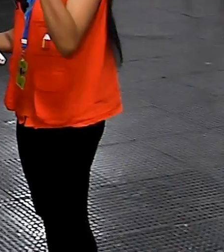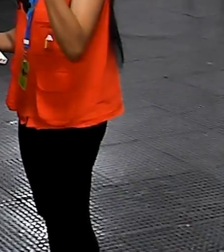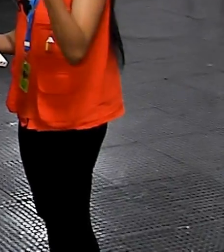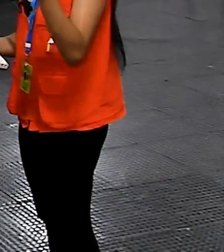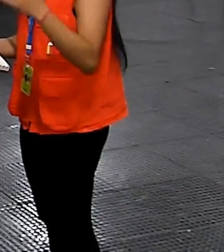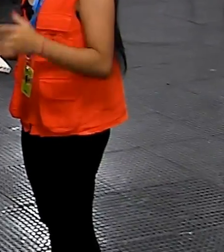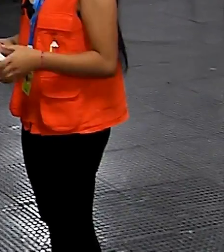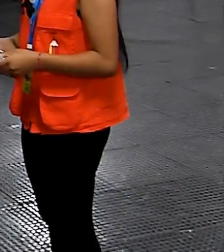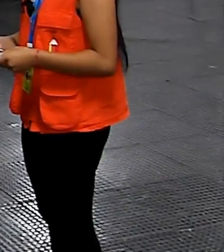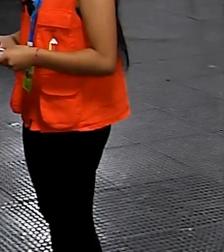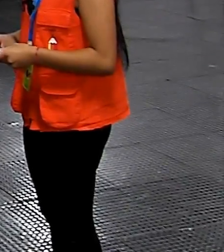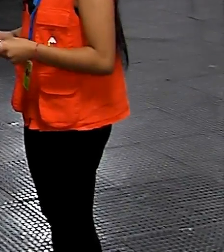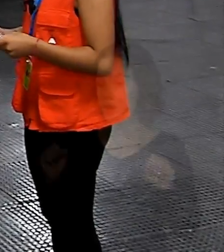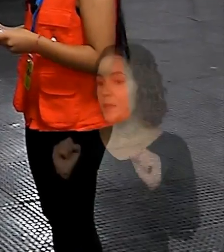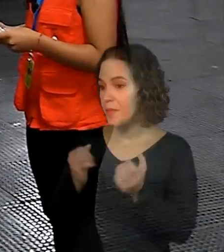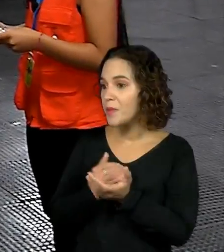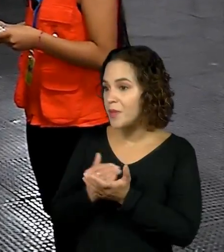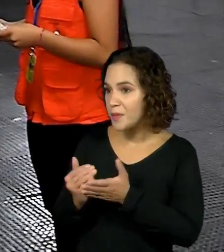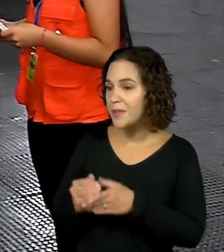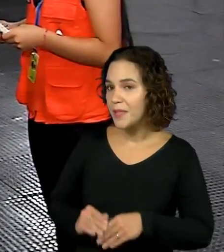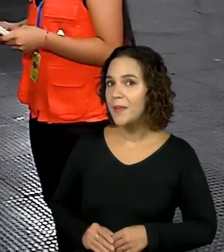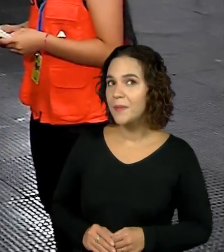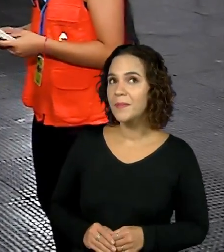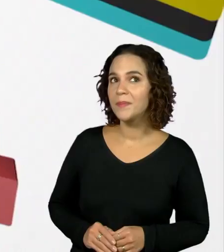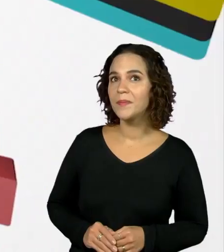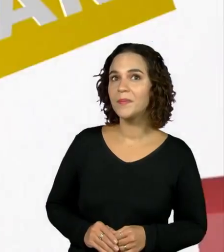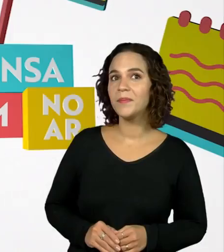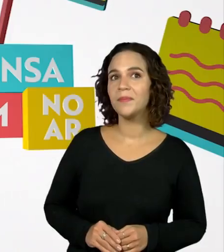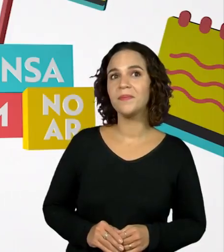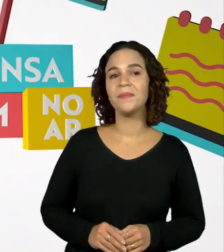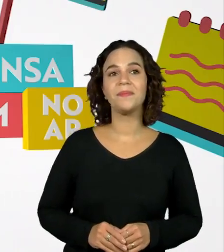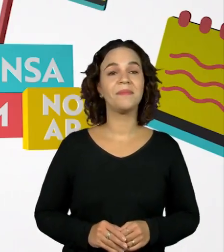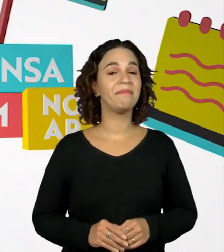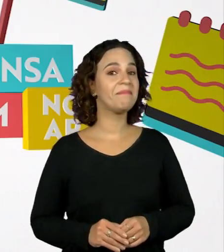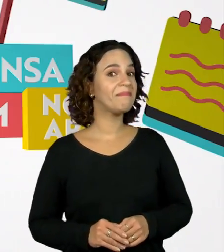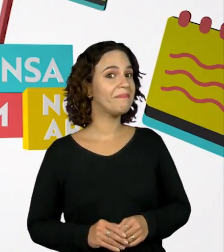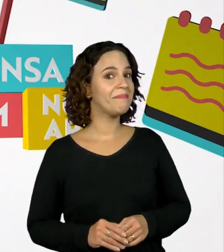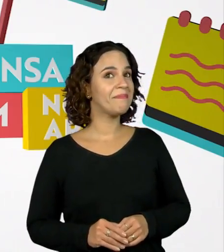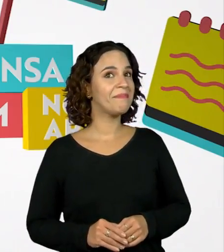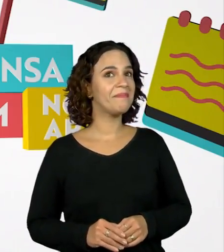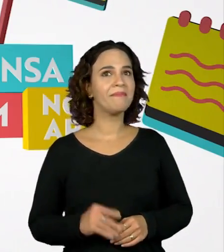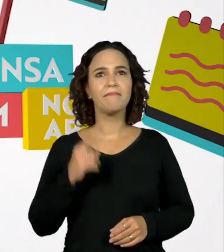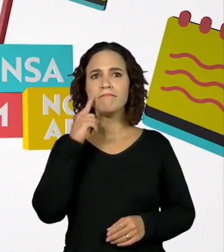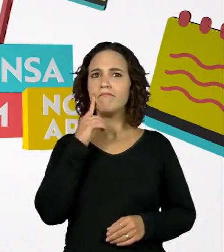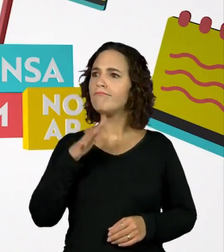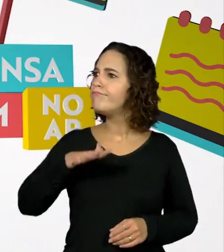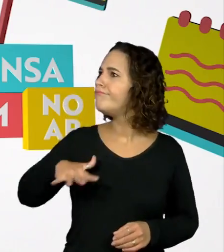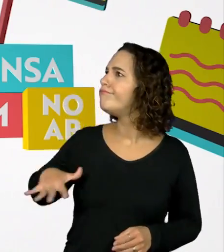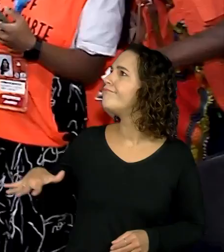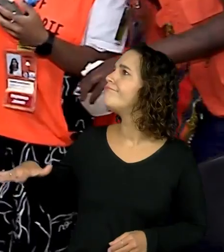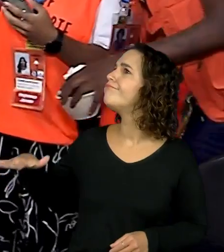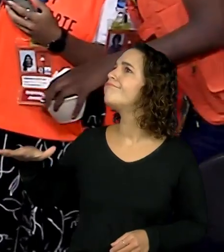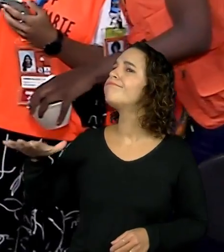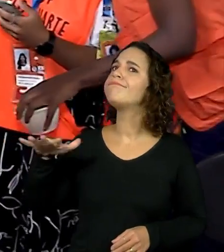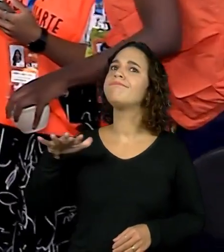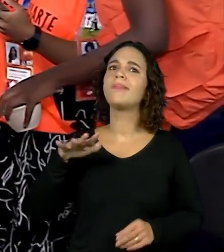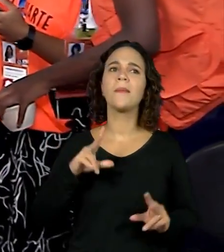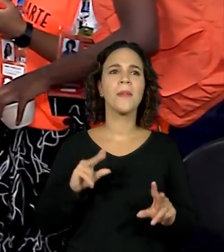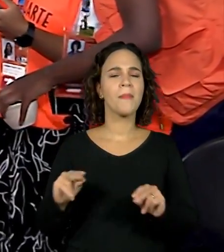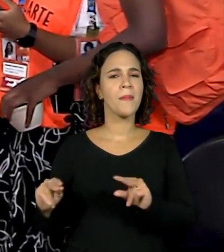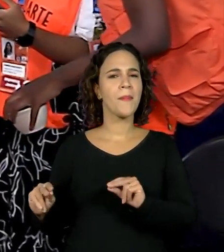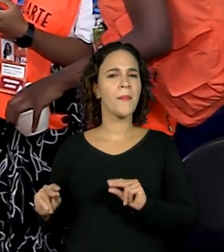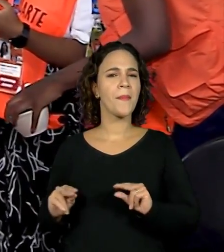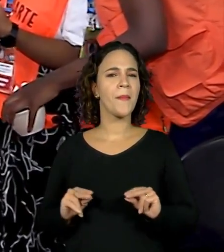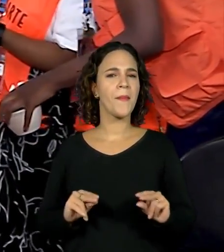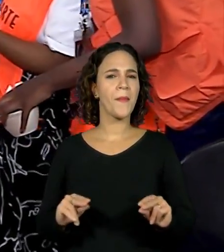Faça assim, aí você já pode começar. Our future depends precisamente. Muito agradecendo ao jovem, muito obrigada pelo seu tempo. Eu acho que você deveria pegar